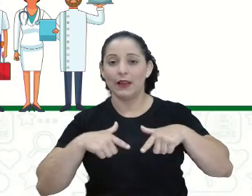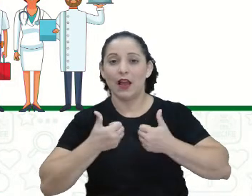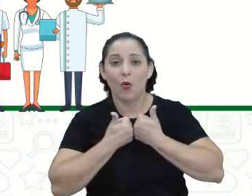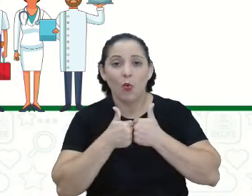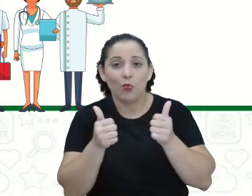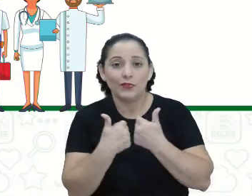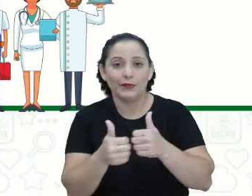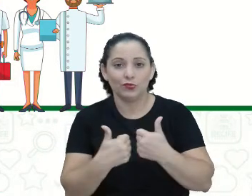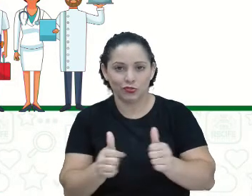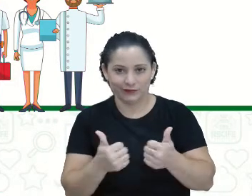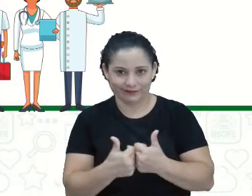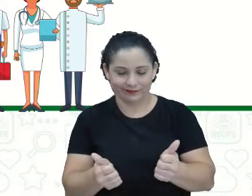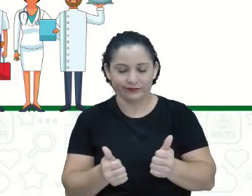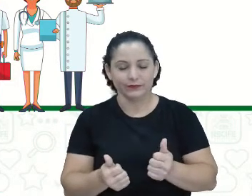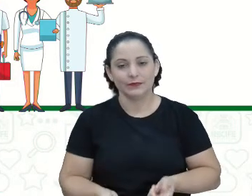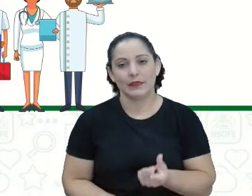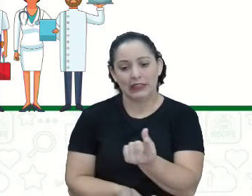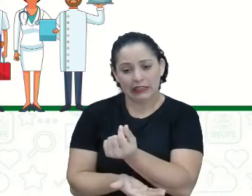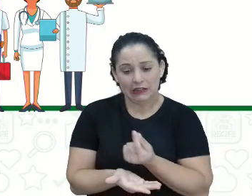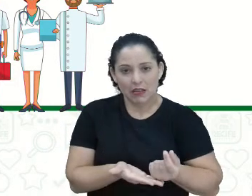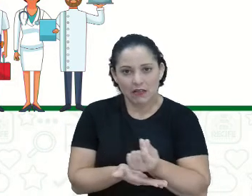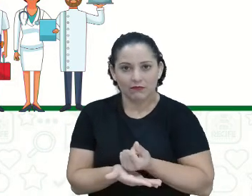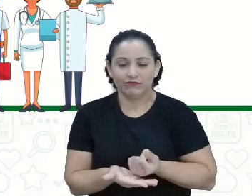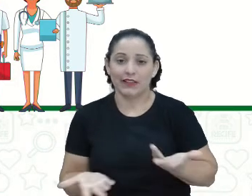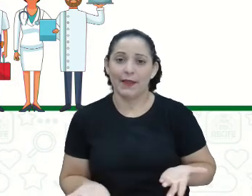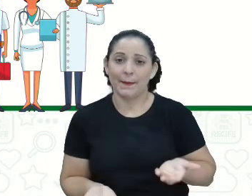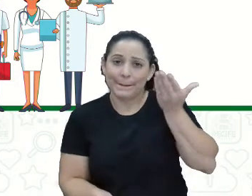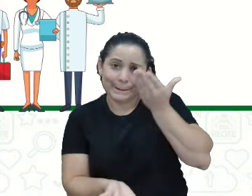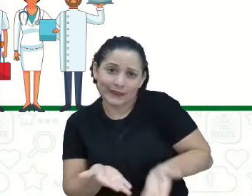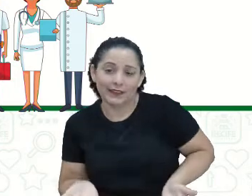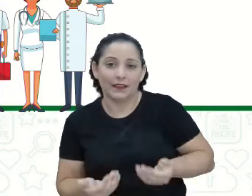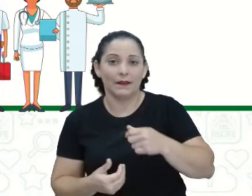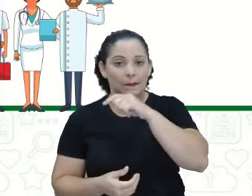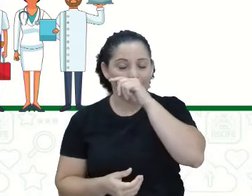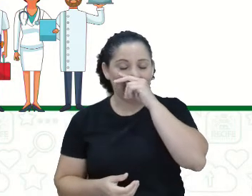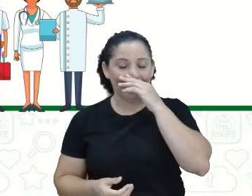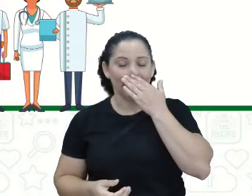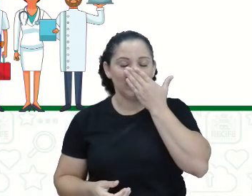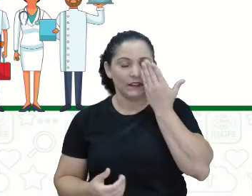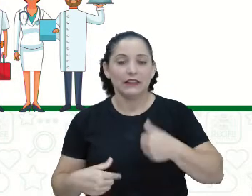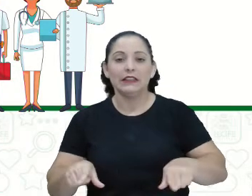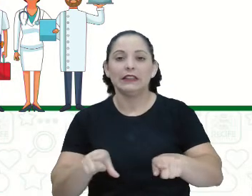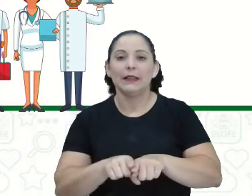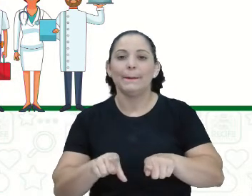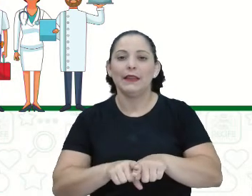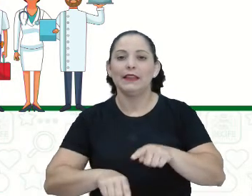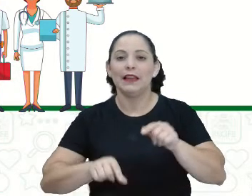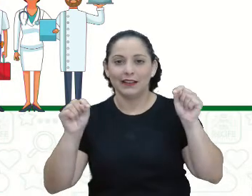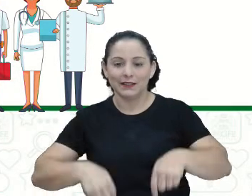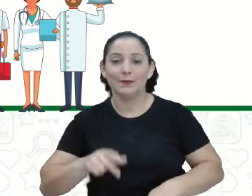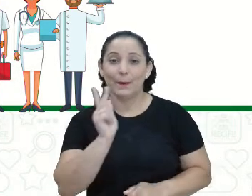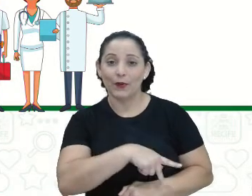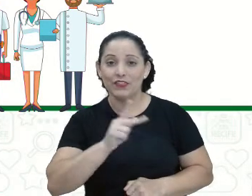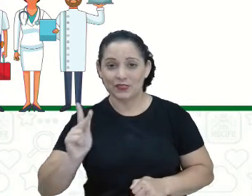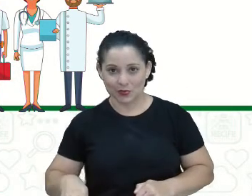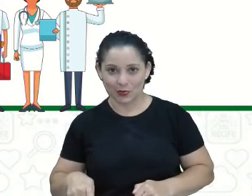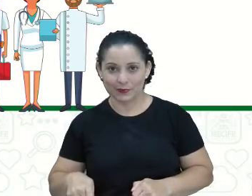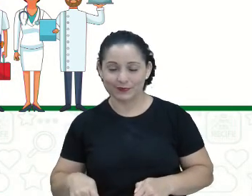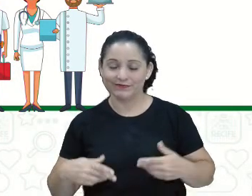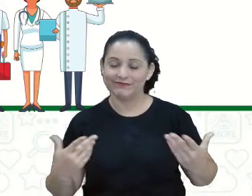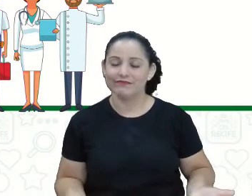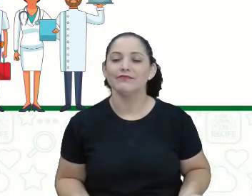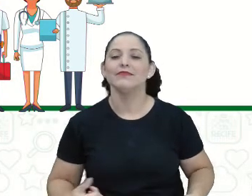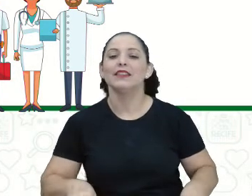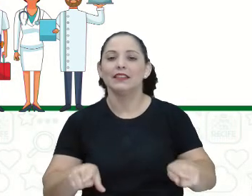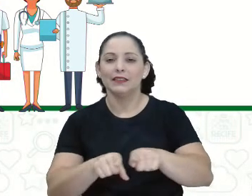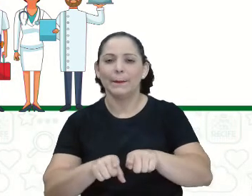essa profissão, né? Outra das profissões é a minha, professora de ensino da educação de jovens e adultos. Então,